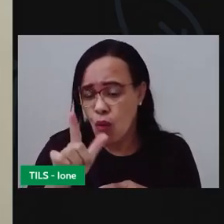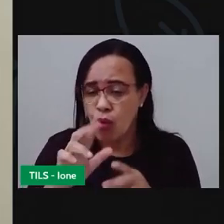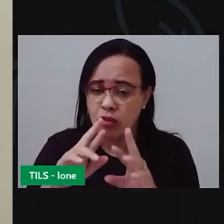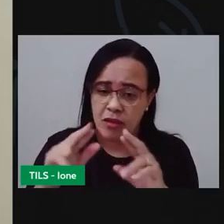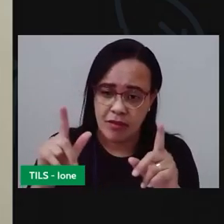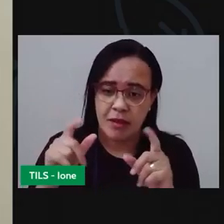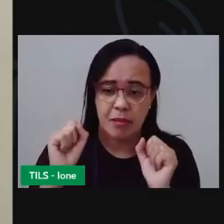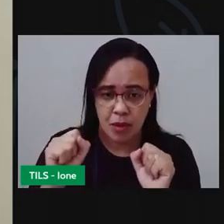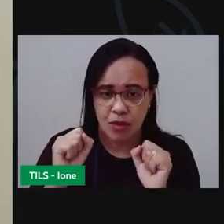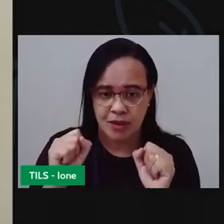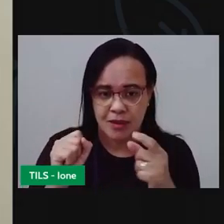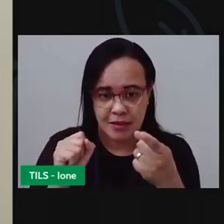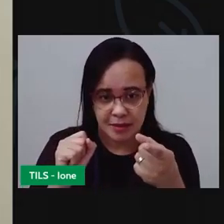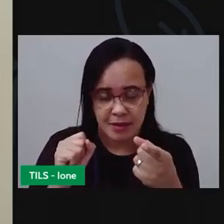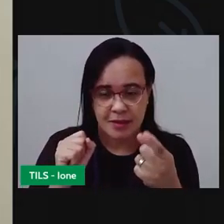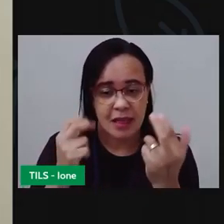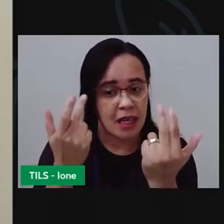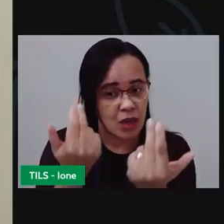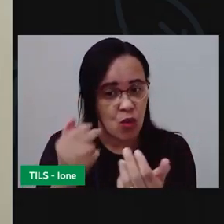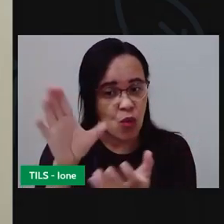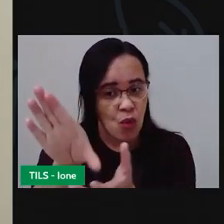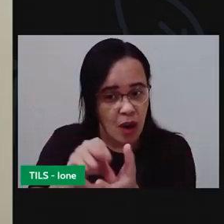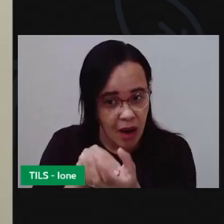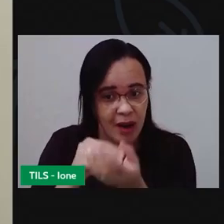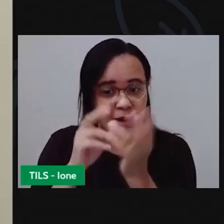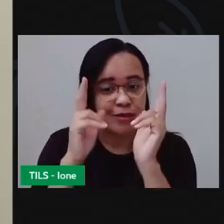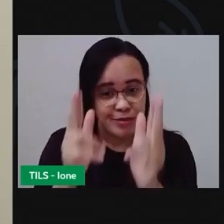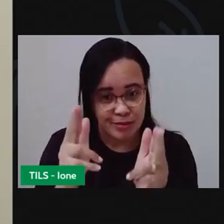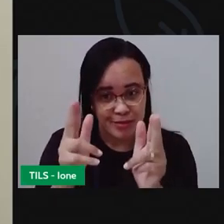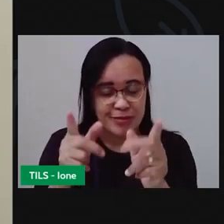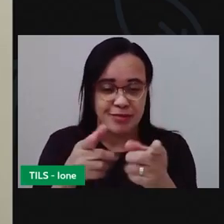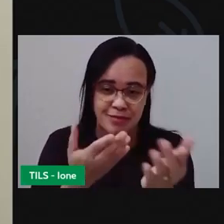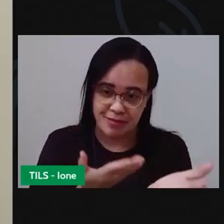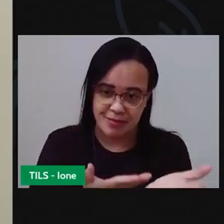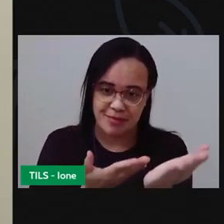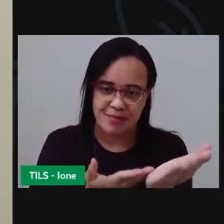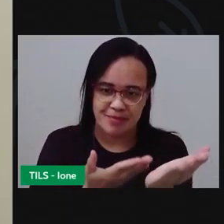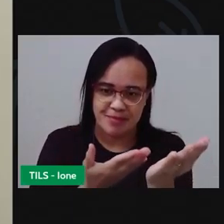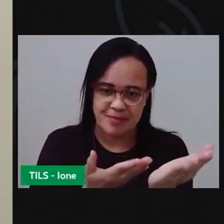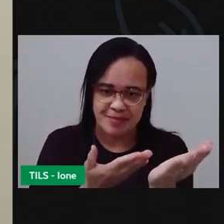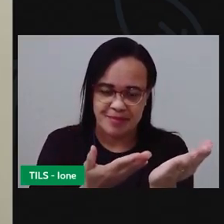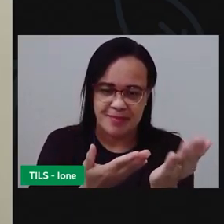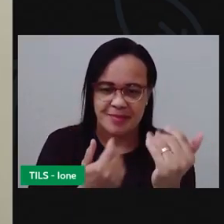Ó, ele vai ficar assim. Tá vendo?